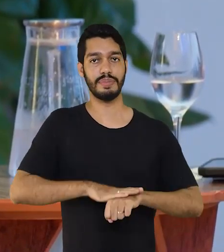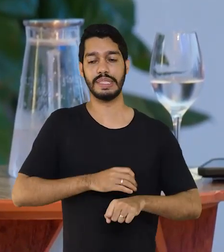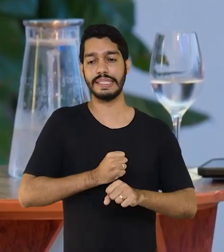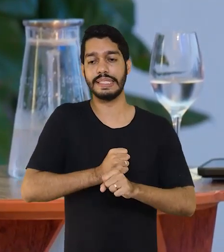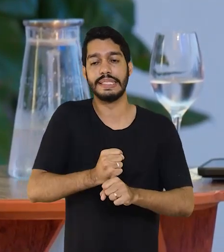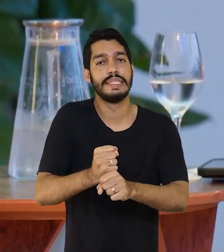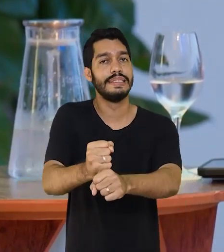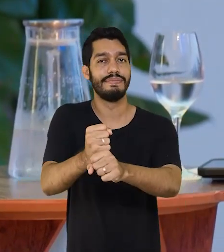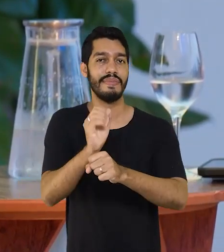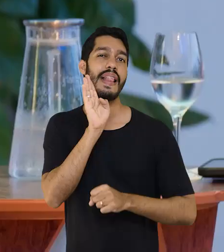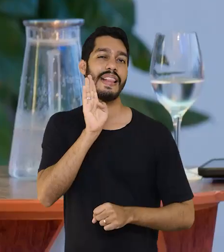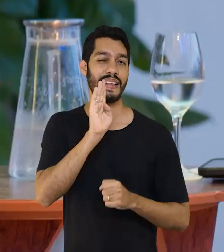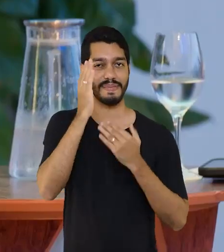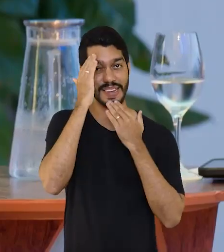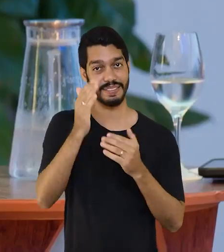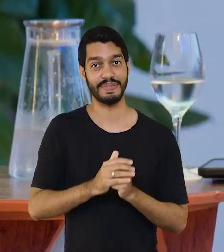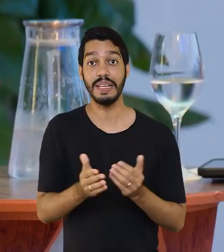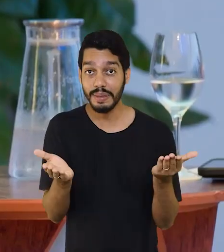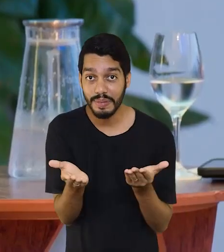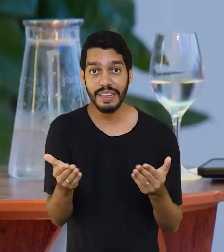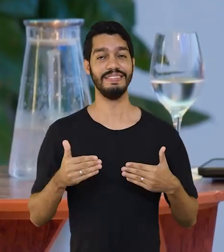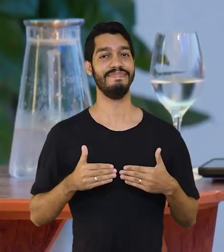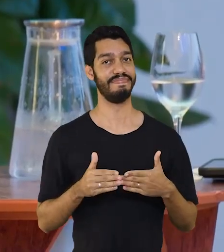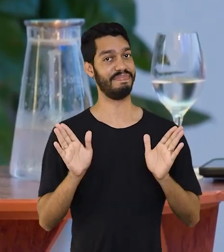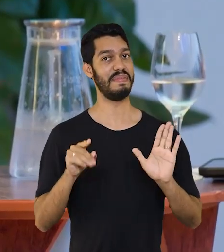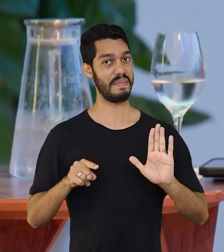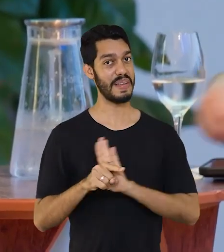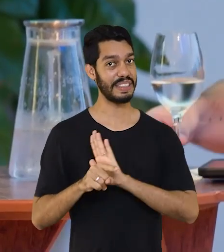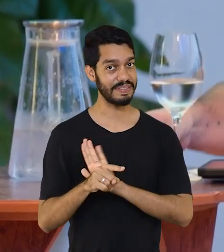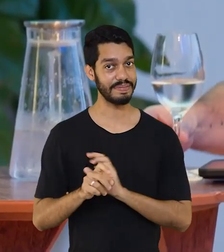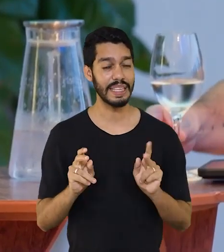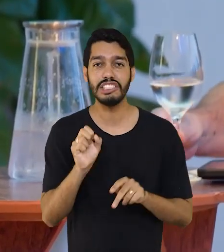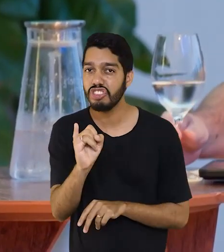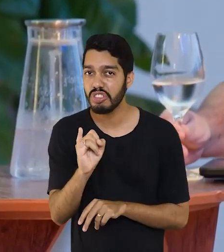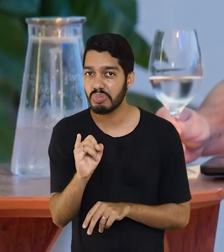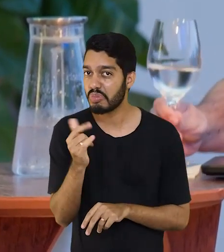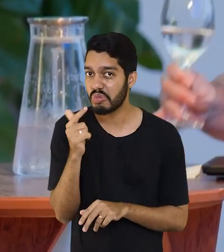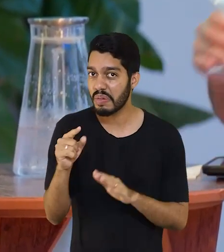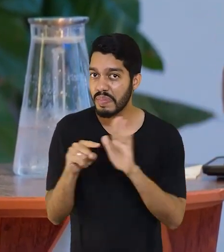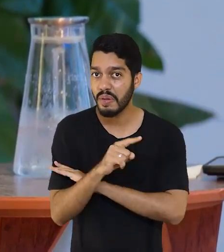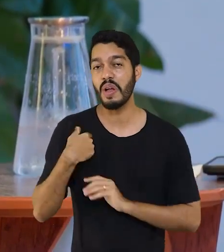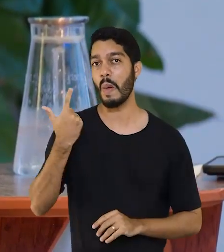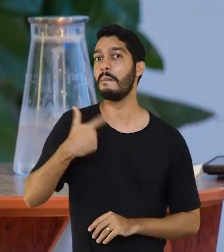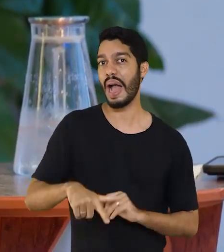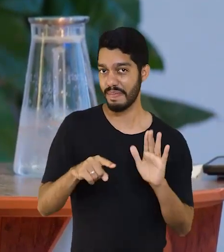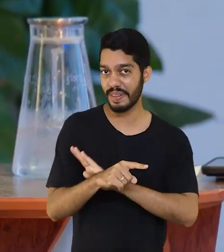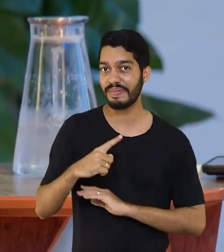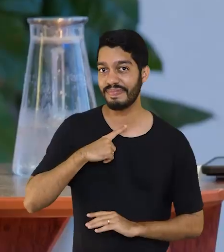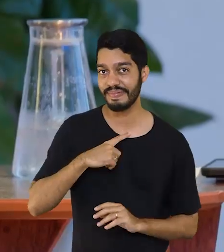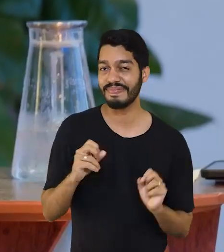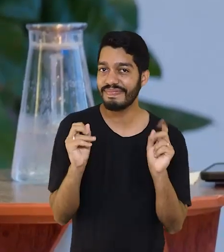momento da sua jornada ao longo dos anos todos. Então, muito legal. Vamos abrir para perguntas. E se não tiver pergunta, eu tenho